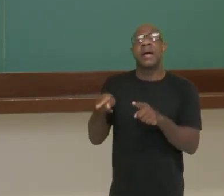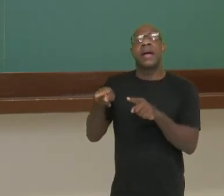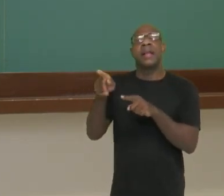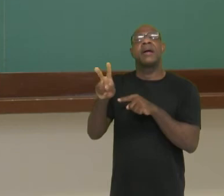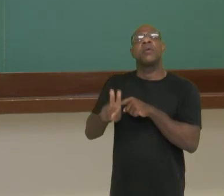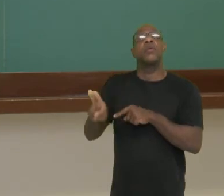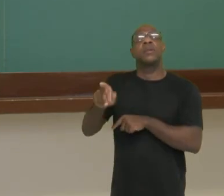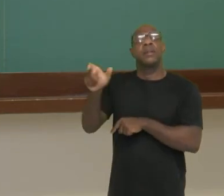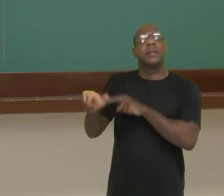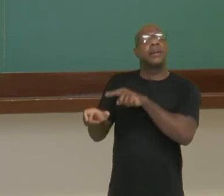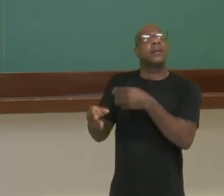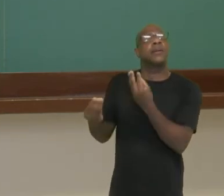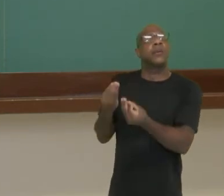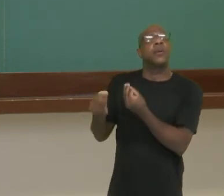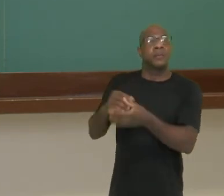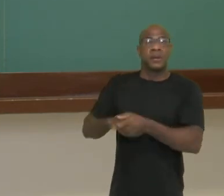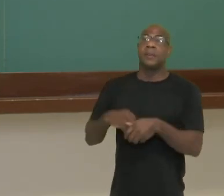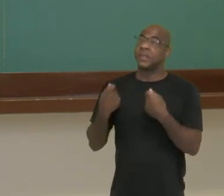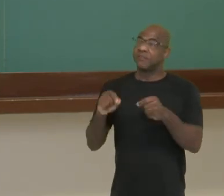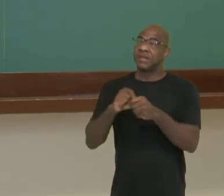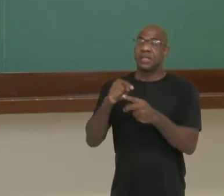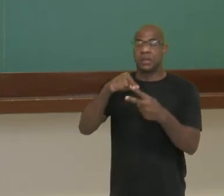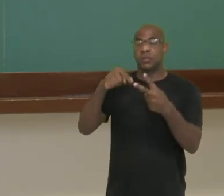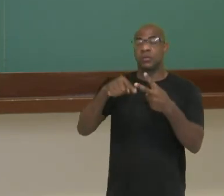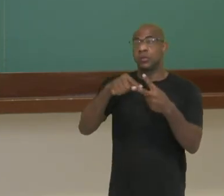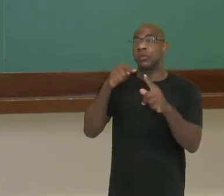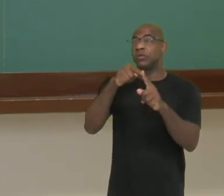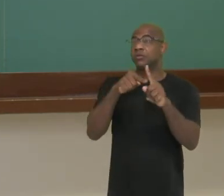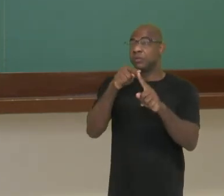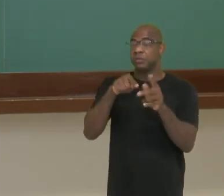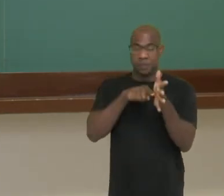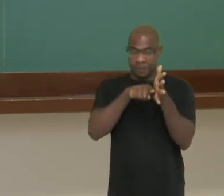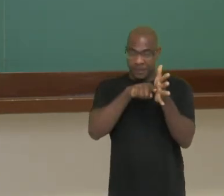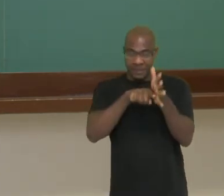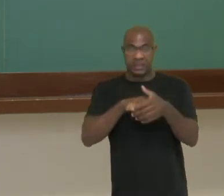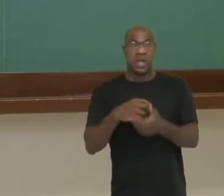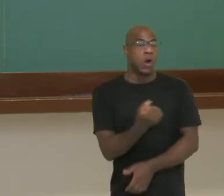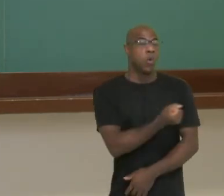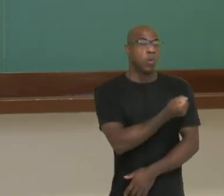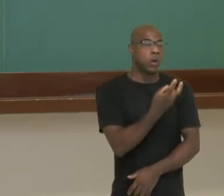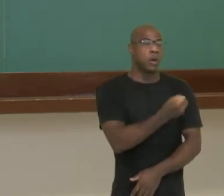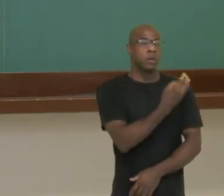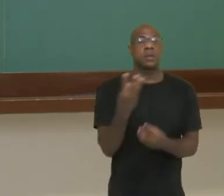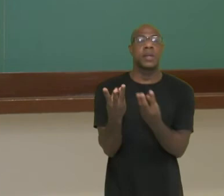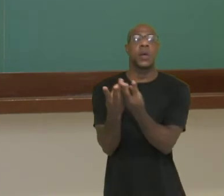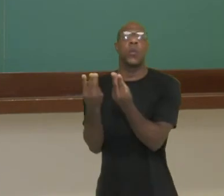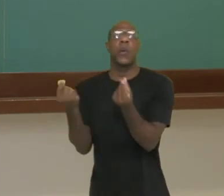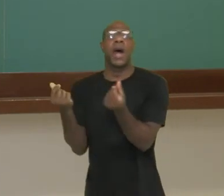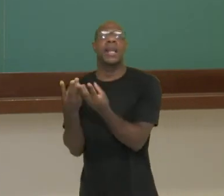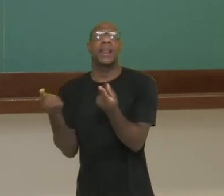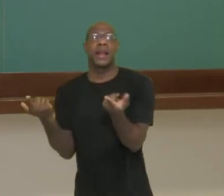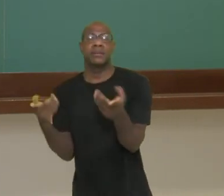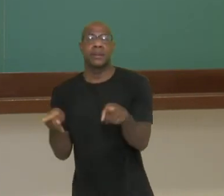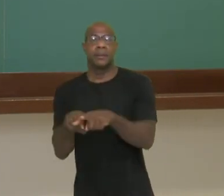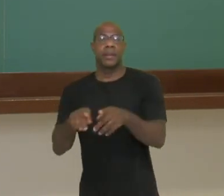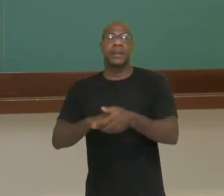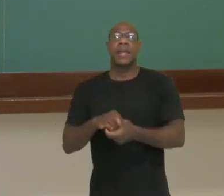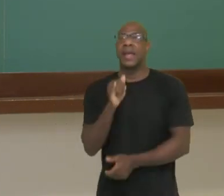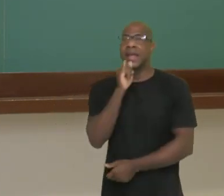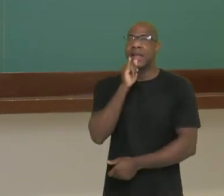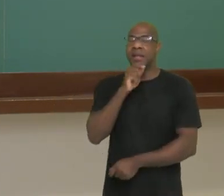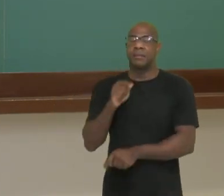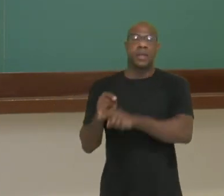vai ter que fazer os dois tipos de pesquisa, tanto a quantitativa quanto a qualitativa, né? Por exemplo,